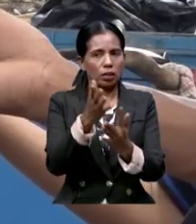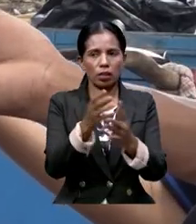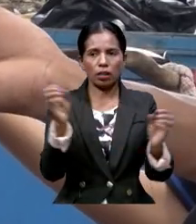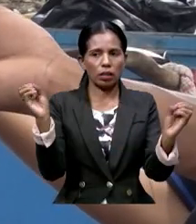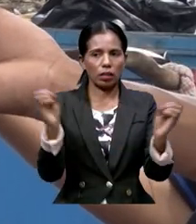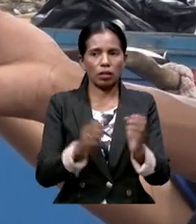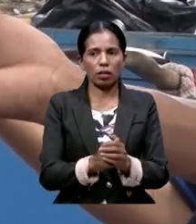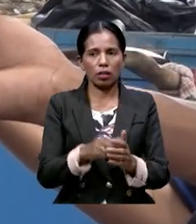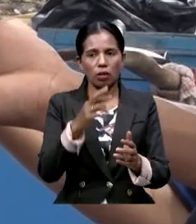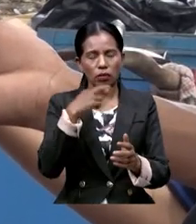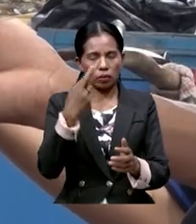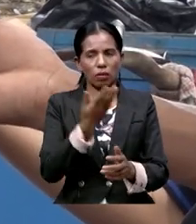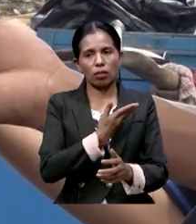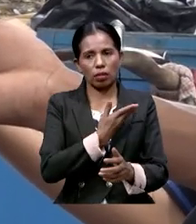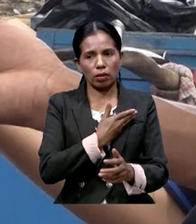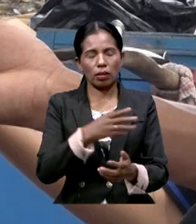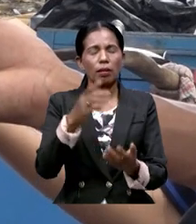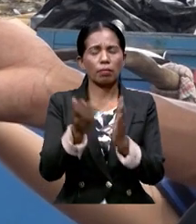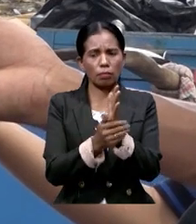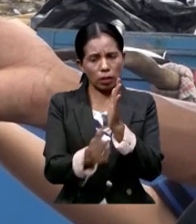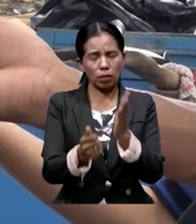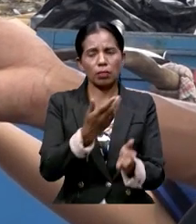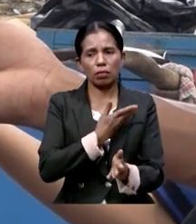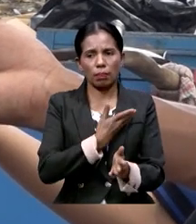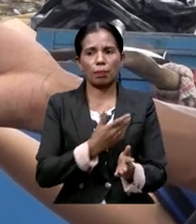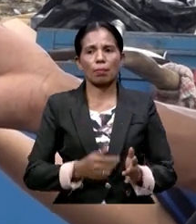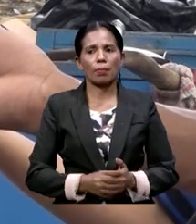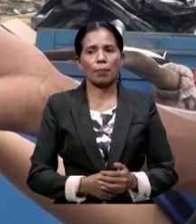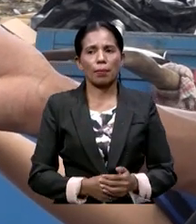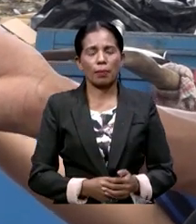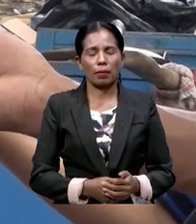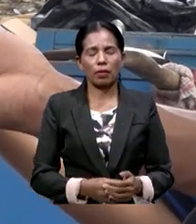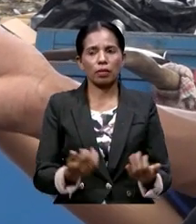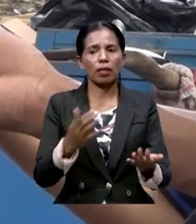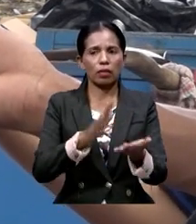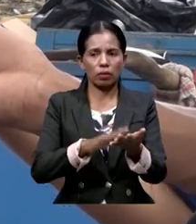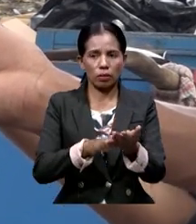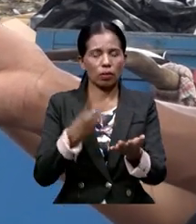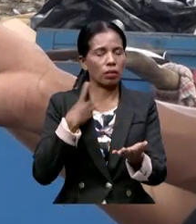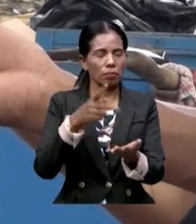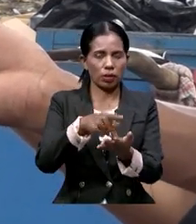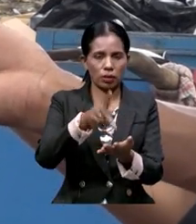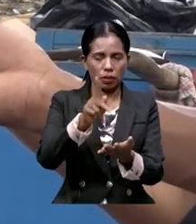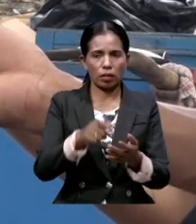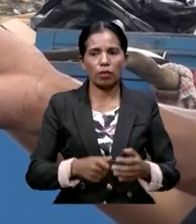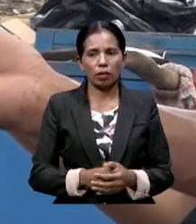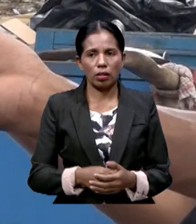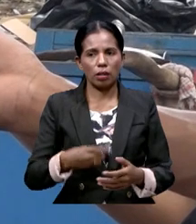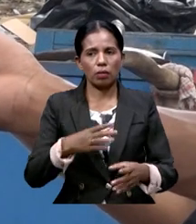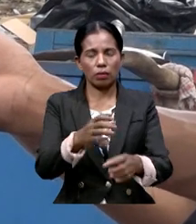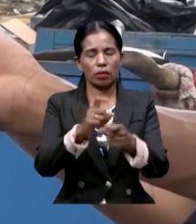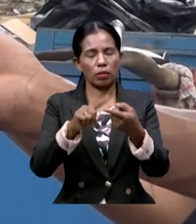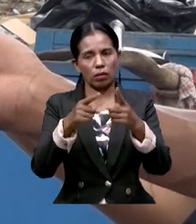bornali. Da fosmos agora caro, mina agora caro. Neve ida ne escola mas ame selu la hoto ida. Da la ruma ame fodi tan